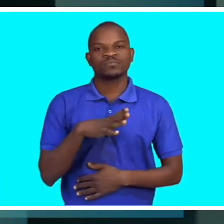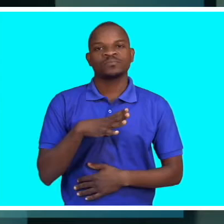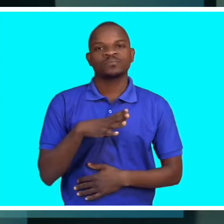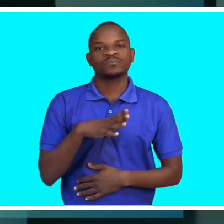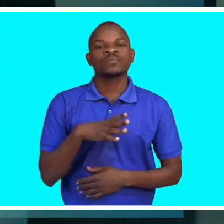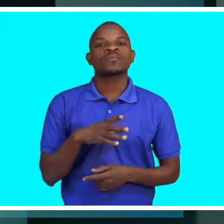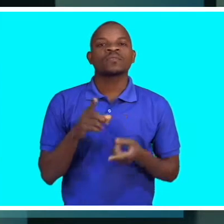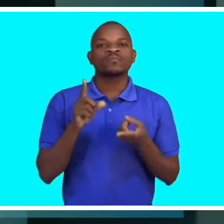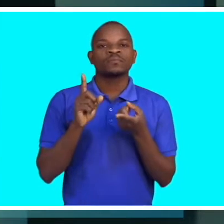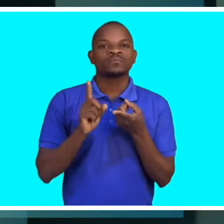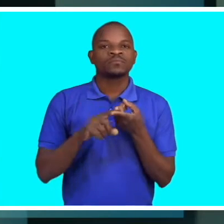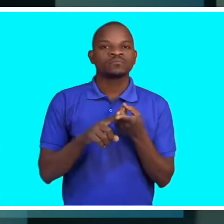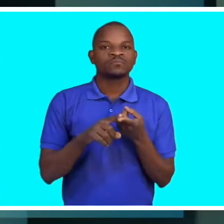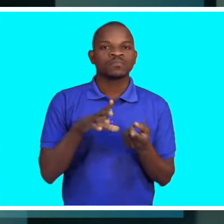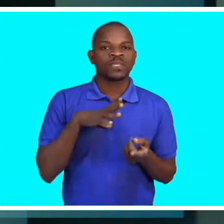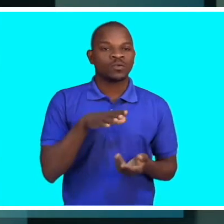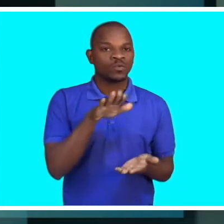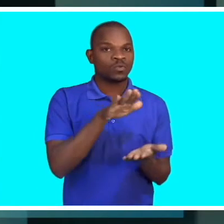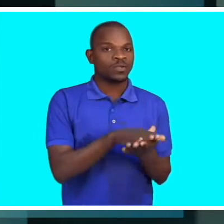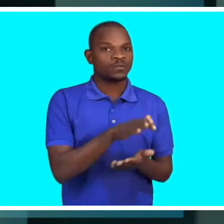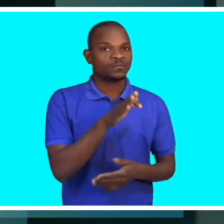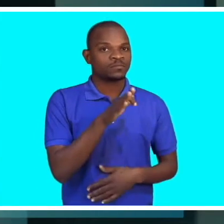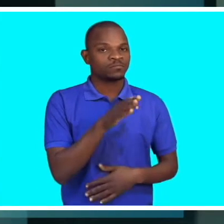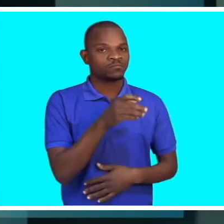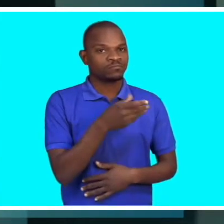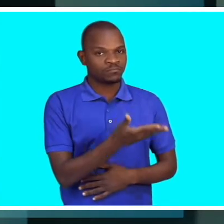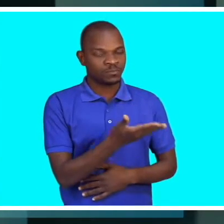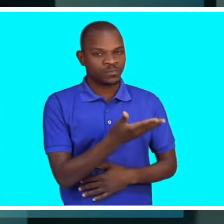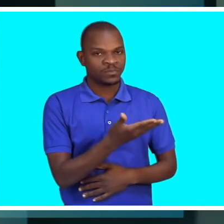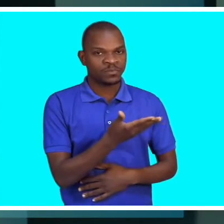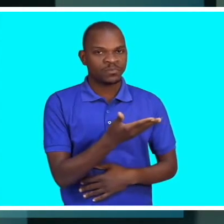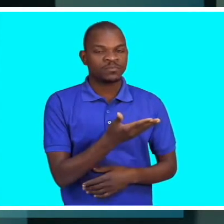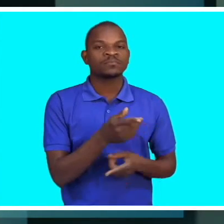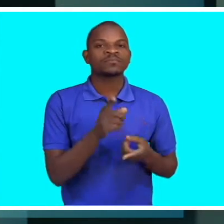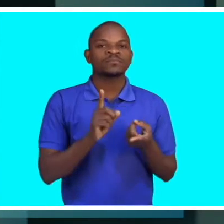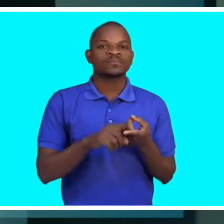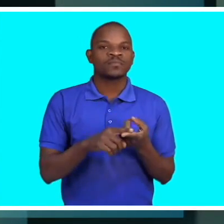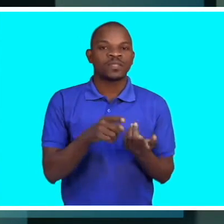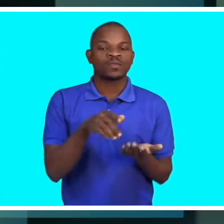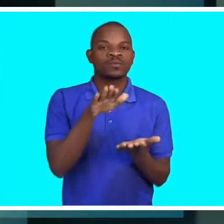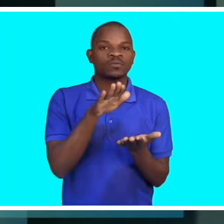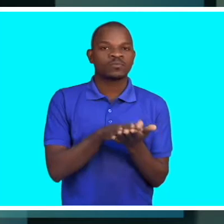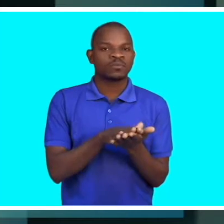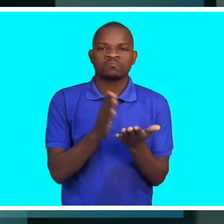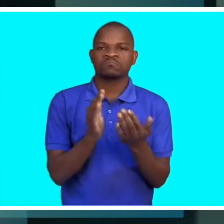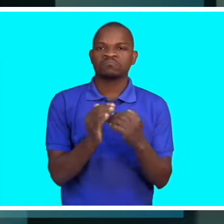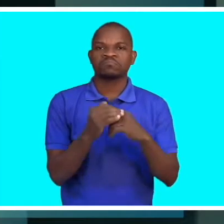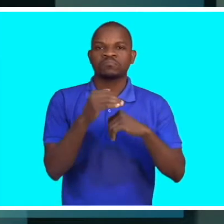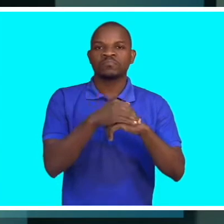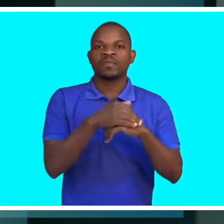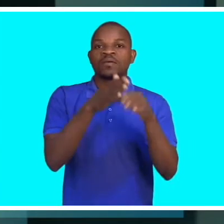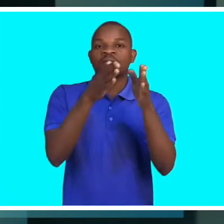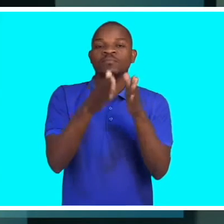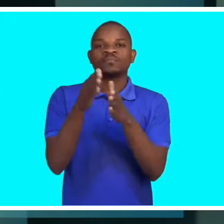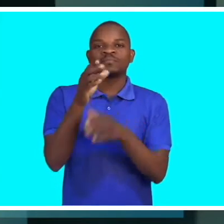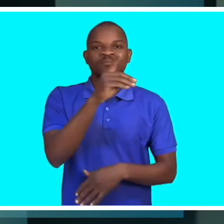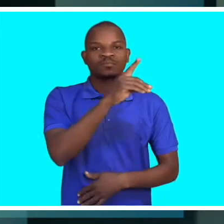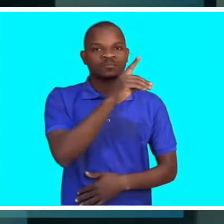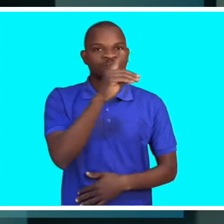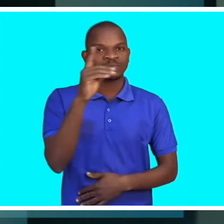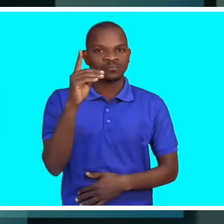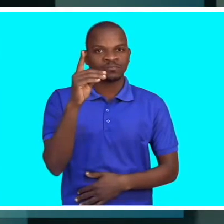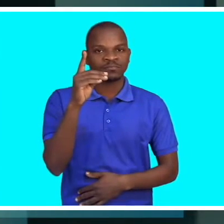uma das casas de banho, isto é, WC, que é um local acessível para pessoas com deficiência física